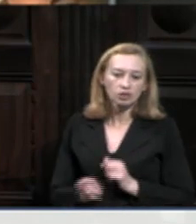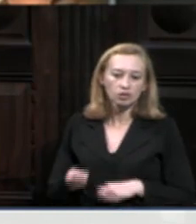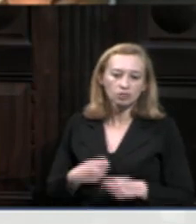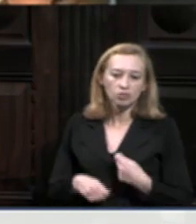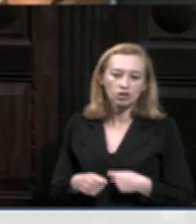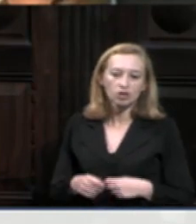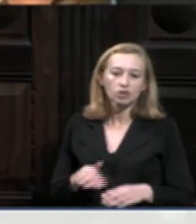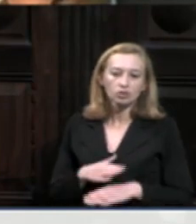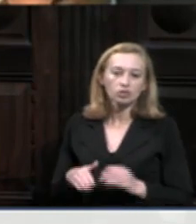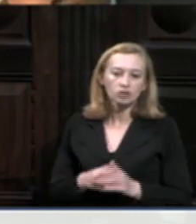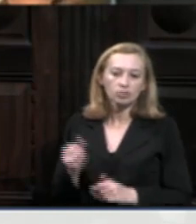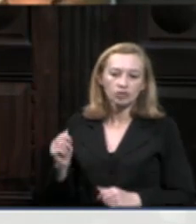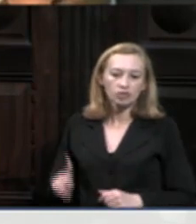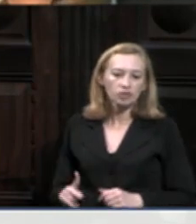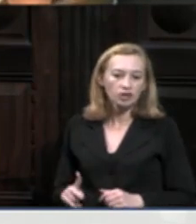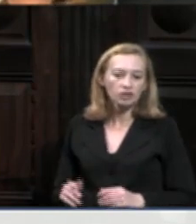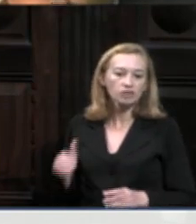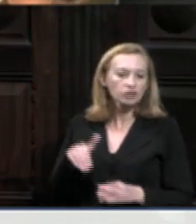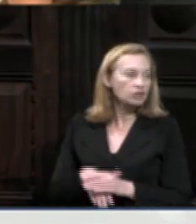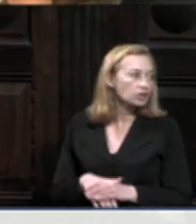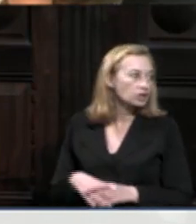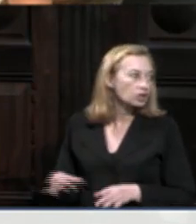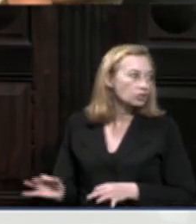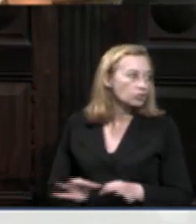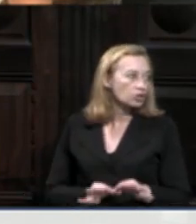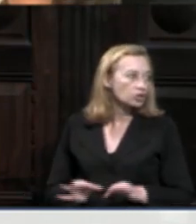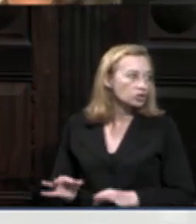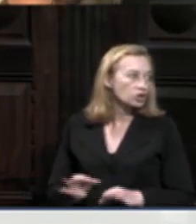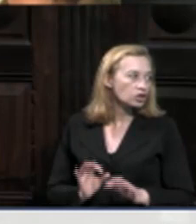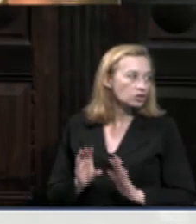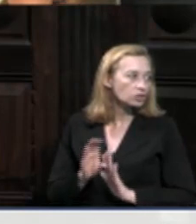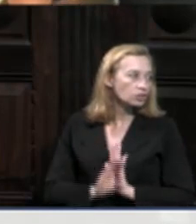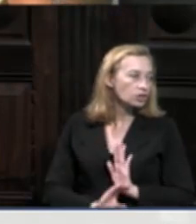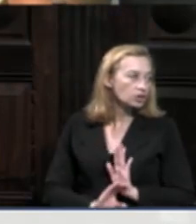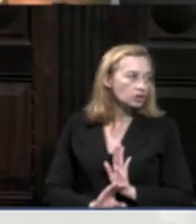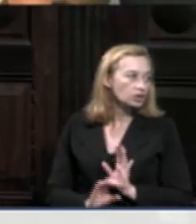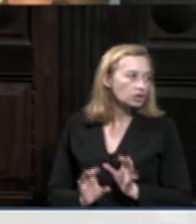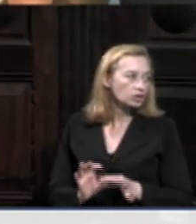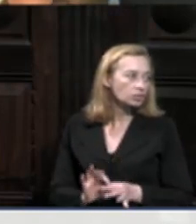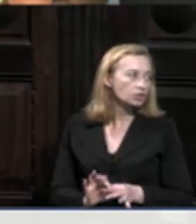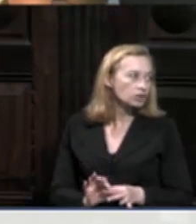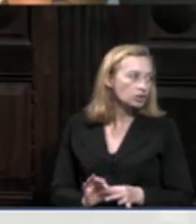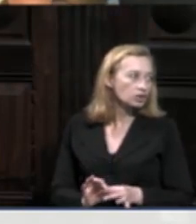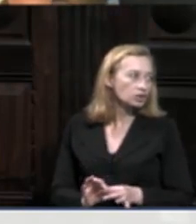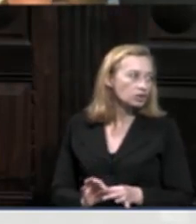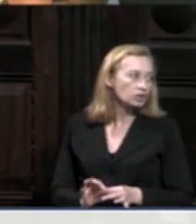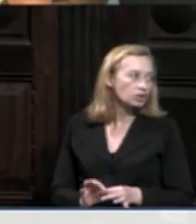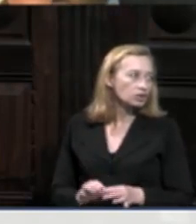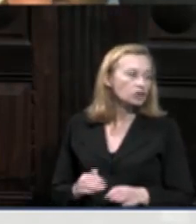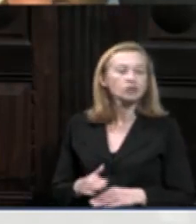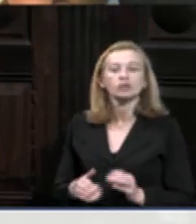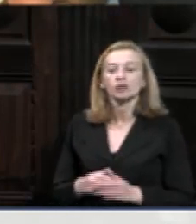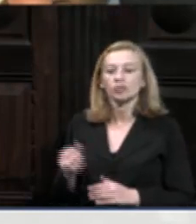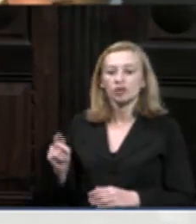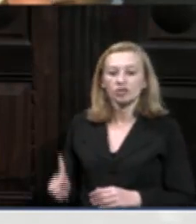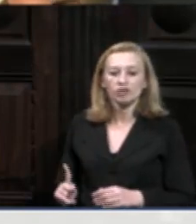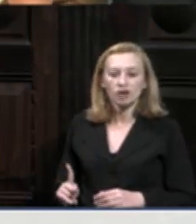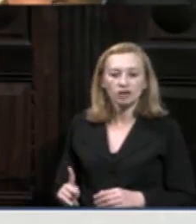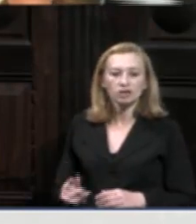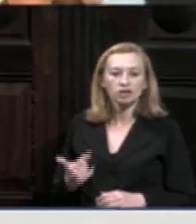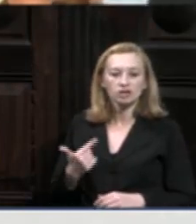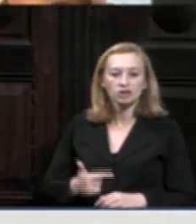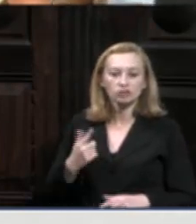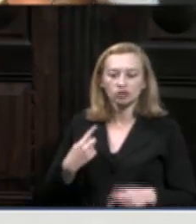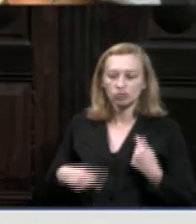senhores que aprovam isso não estão aprovados. Em votação, projeto assim emendado. Os senhores que aprovam isso não estão aprovados, vai a redação do vencido para a segunda